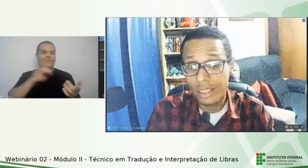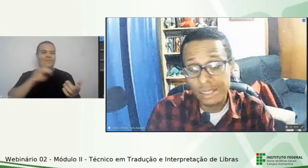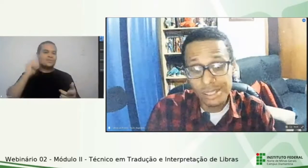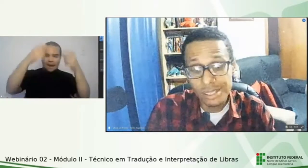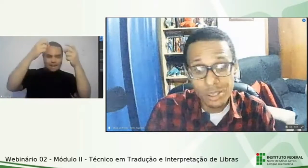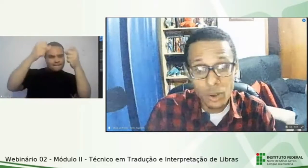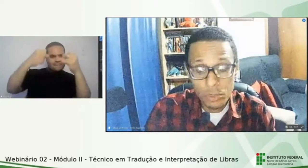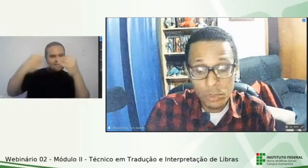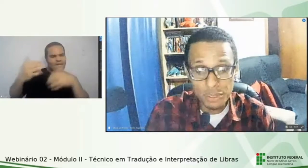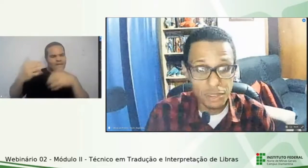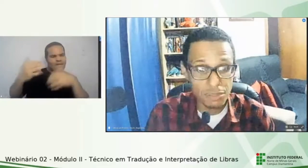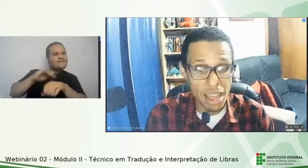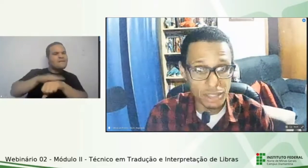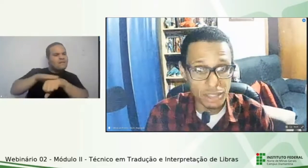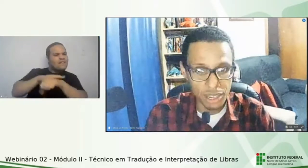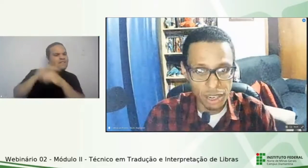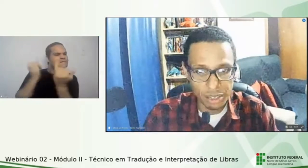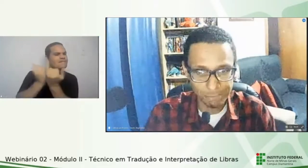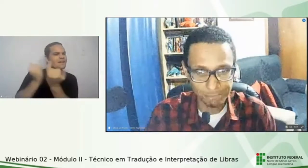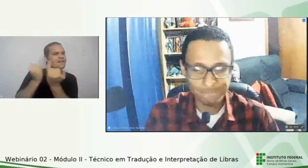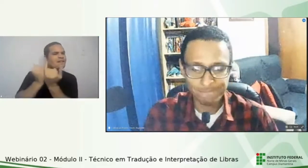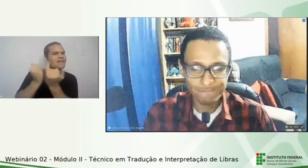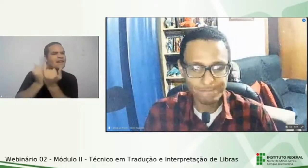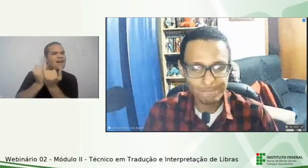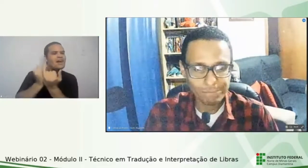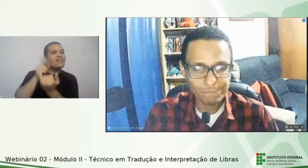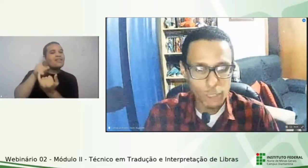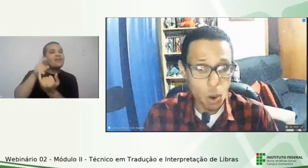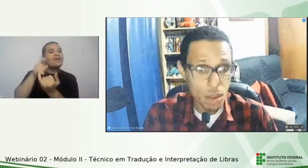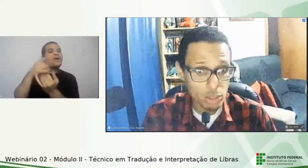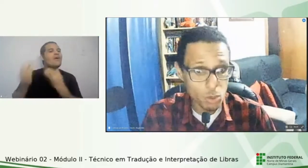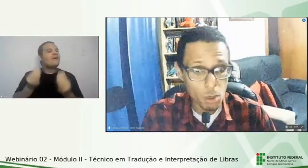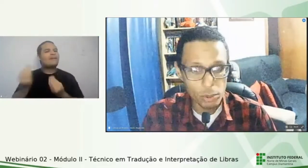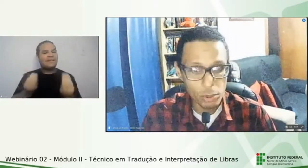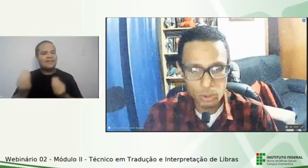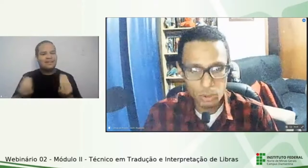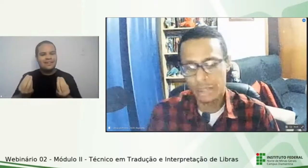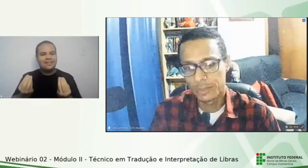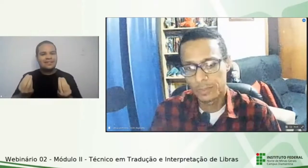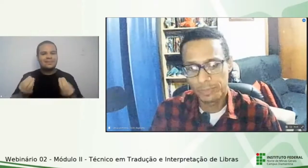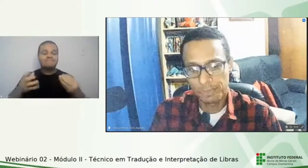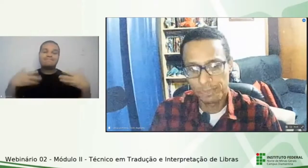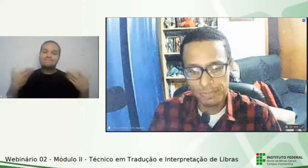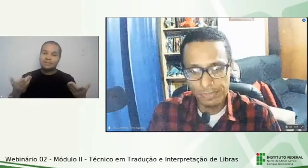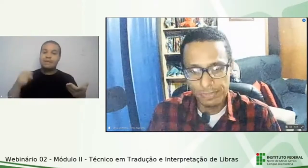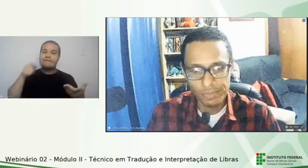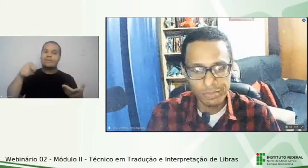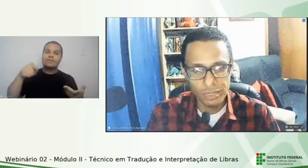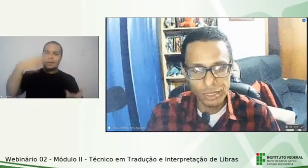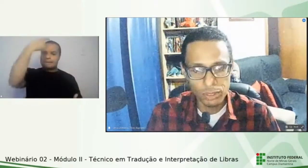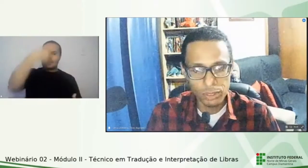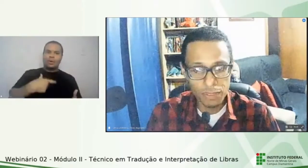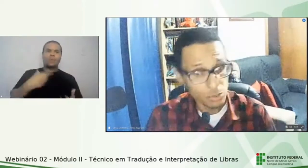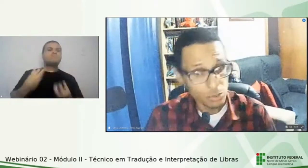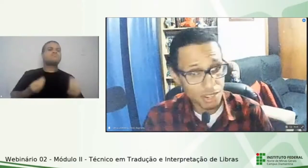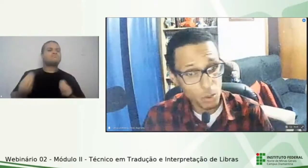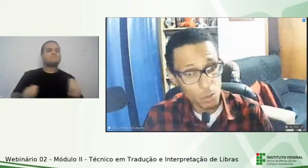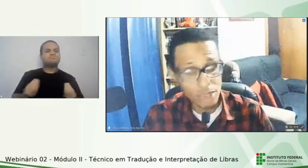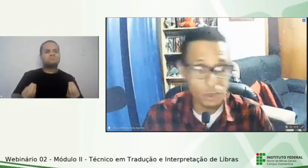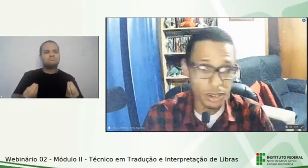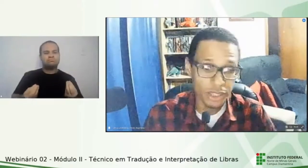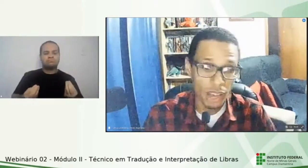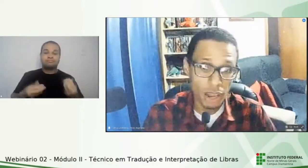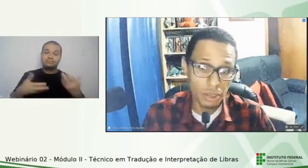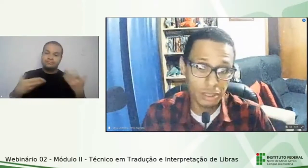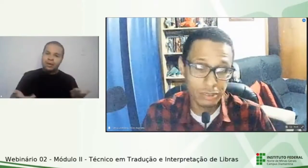e aí? Como que você vai agir? Qual é a sua postura? Você vai conversar com